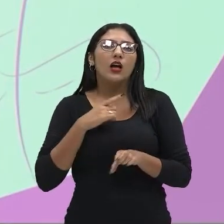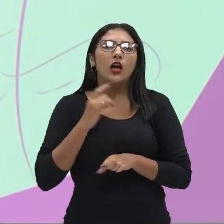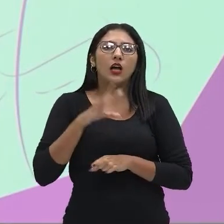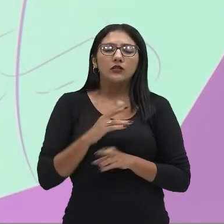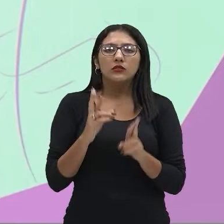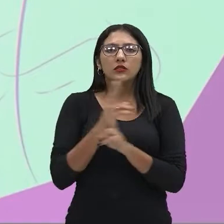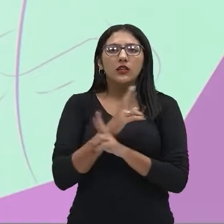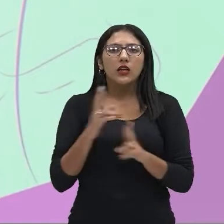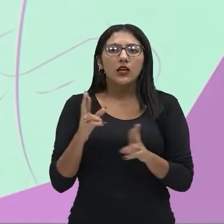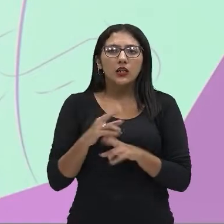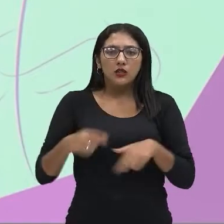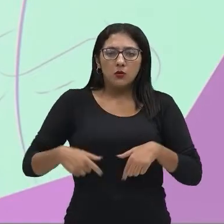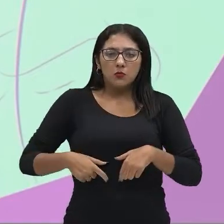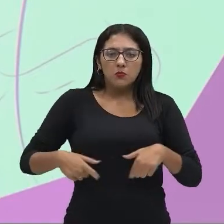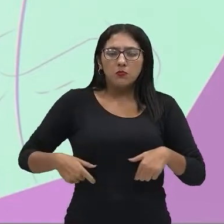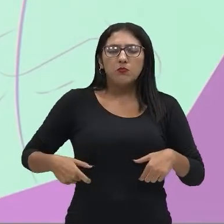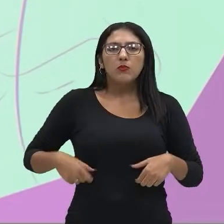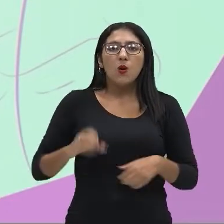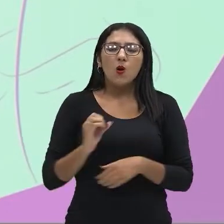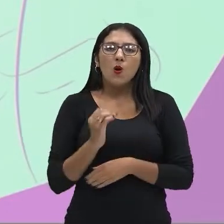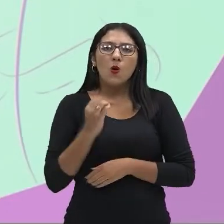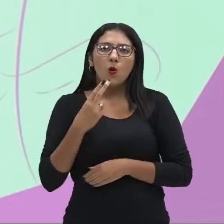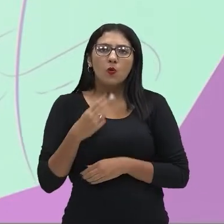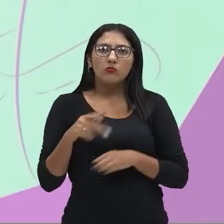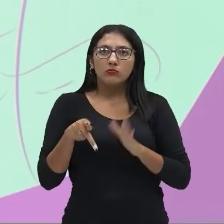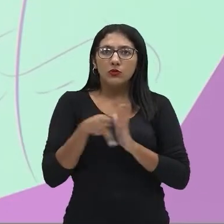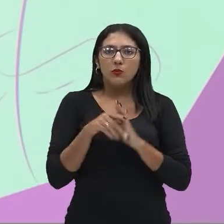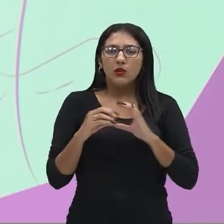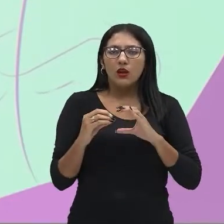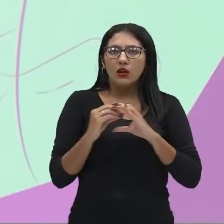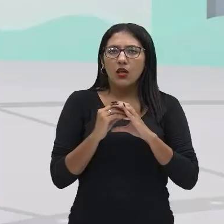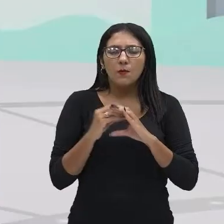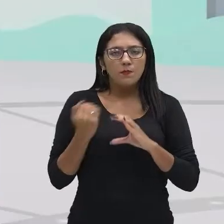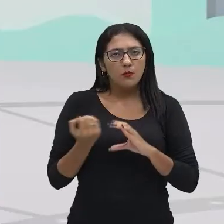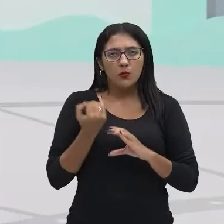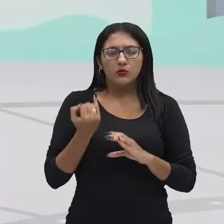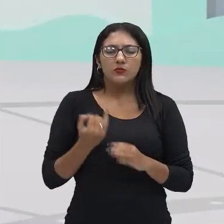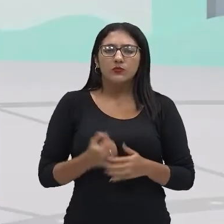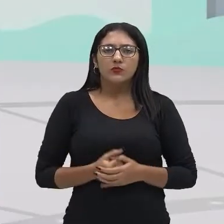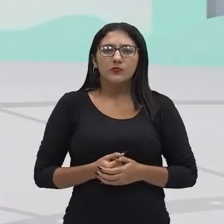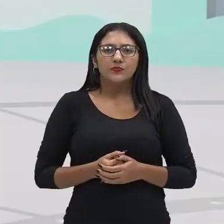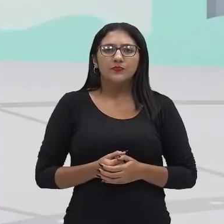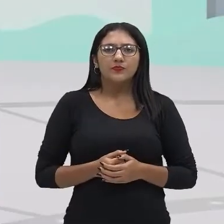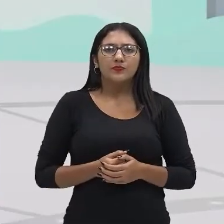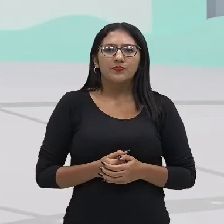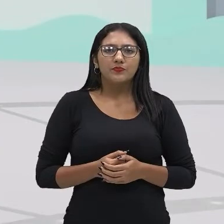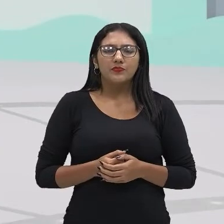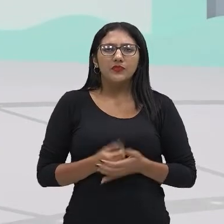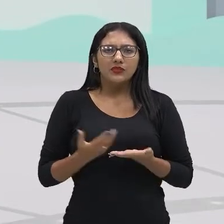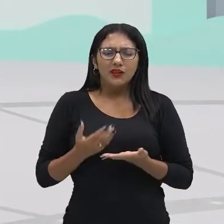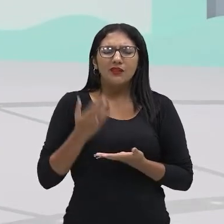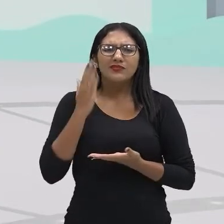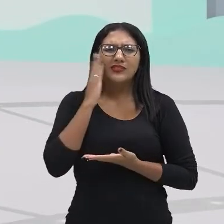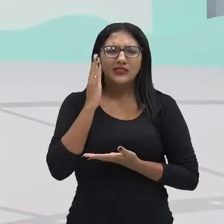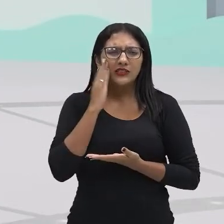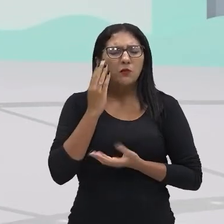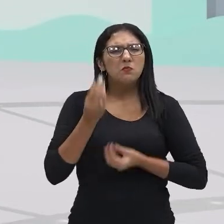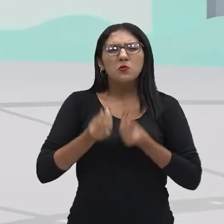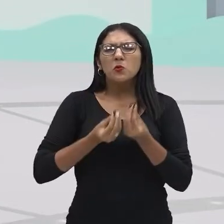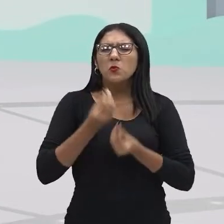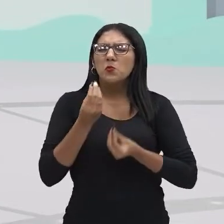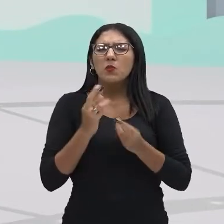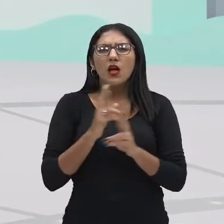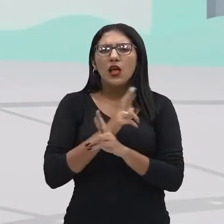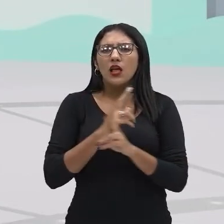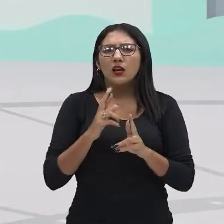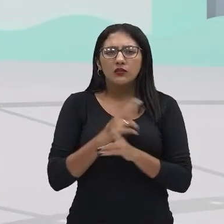nos órgãos ou células alvo. Gente, como os hormônios atuam? Como assim